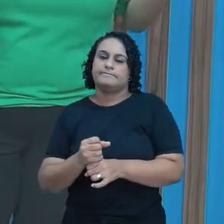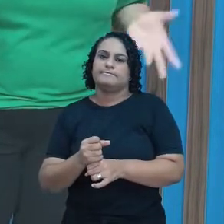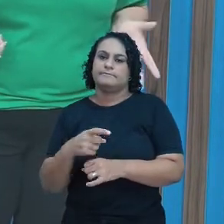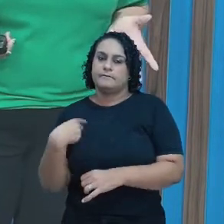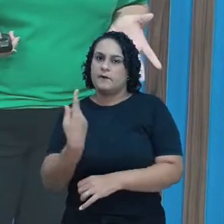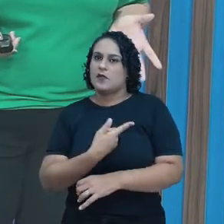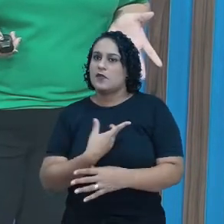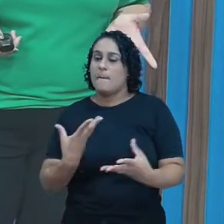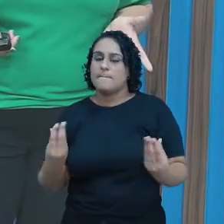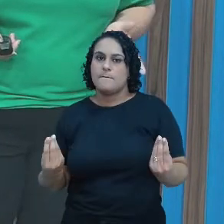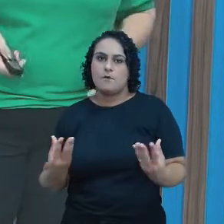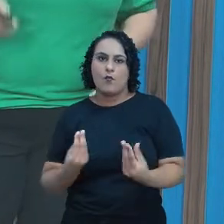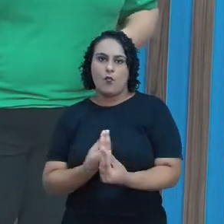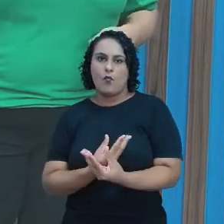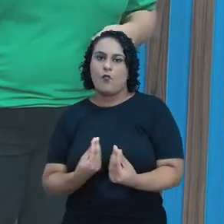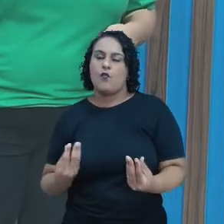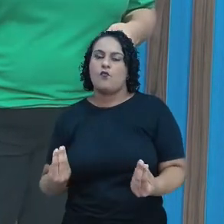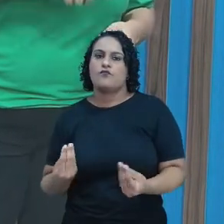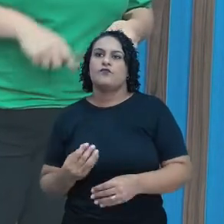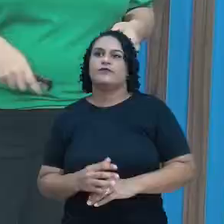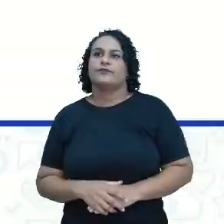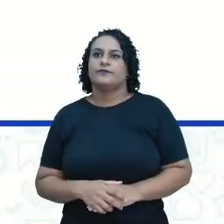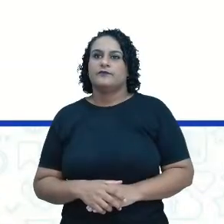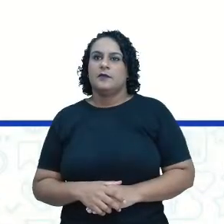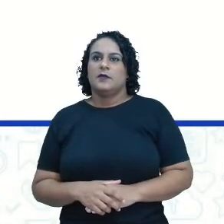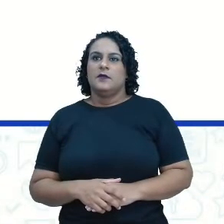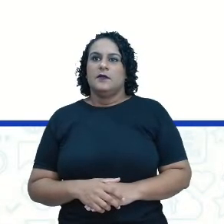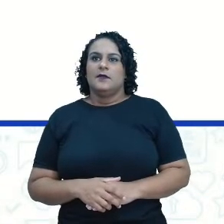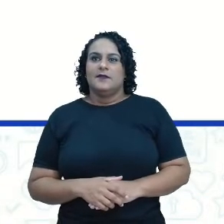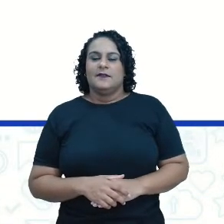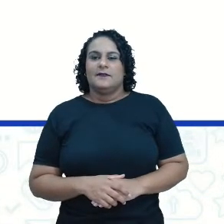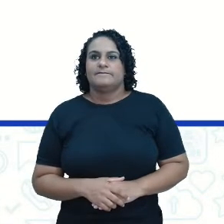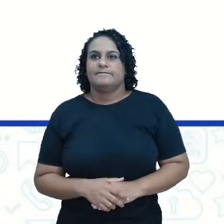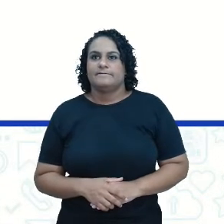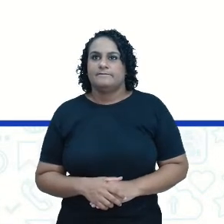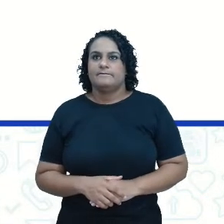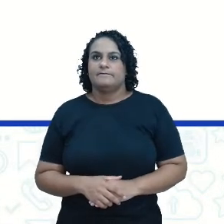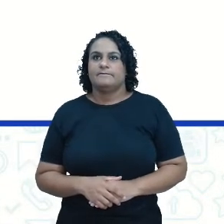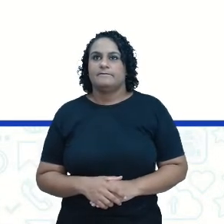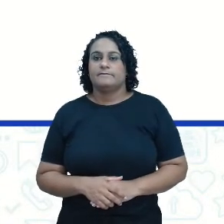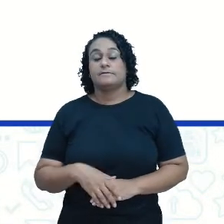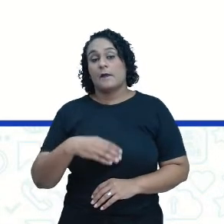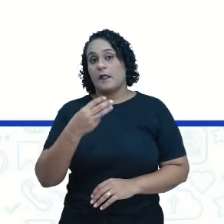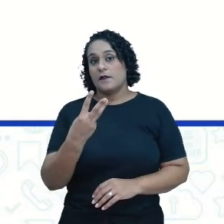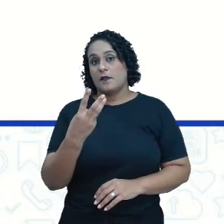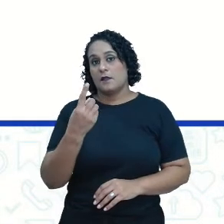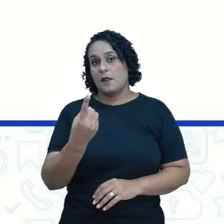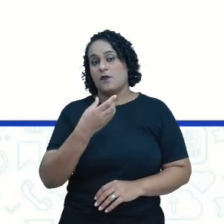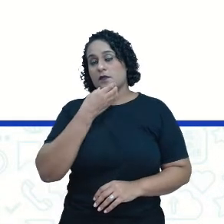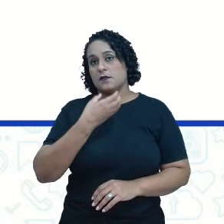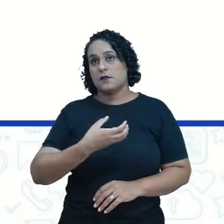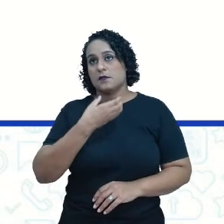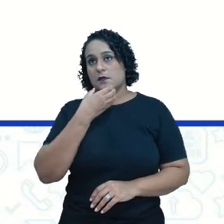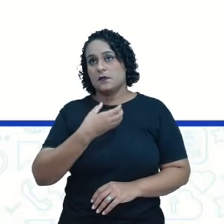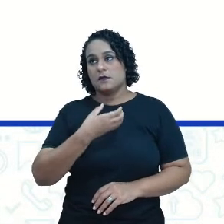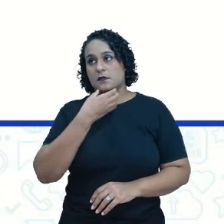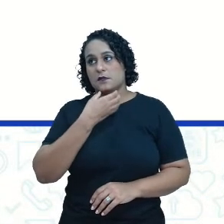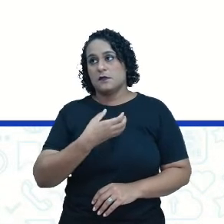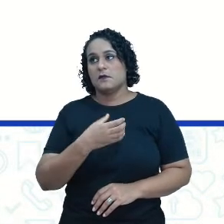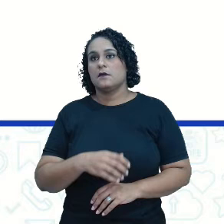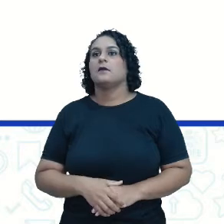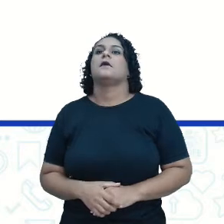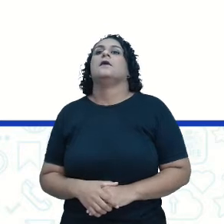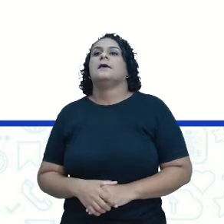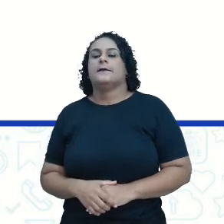gente é muita coisa, né? Aí, ó, vamos ver. No dia 31 de dezembro, tudo isso aconteceu. O